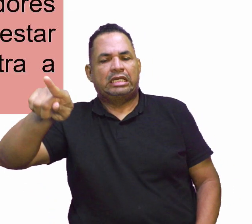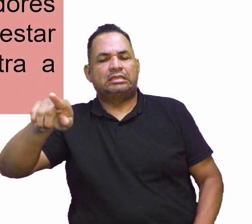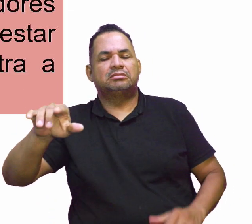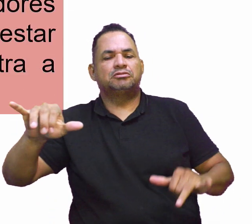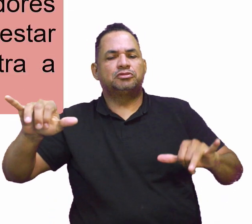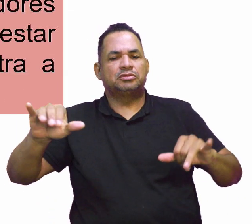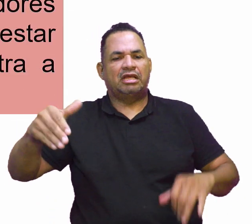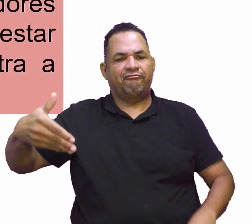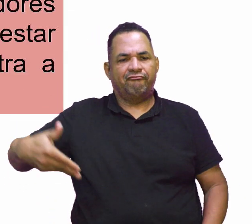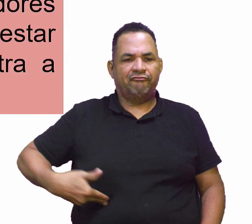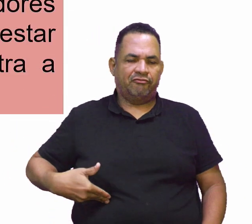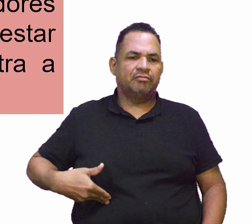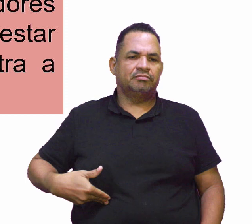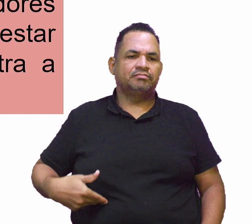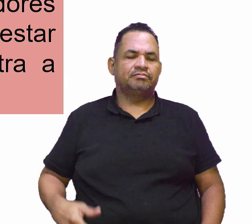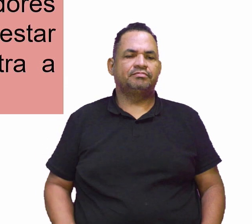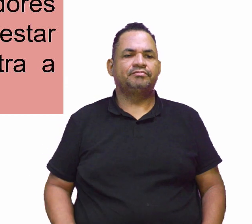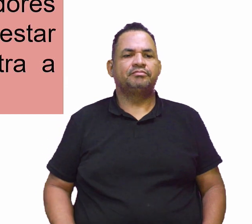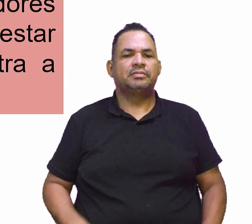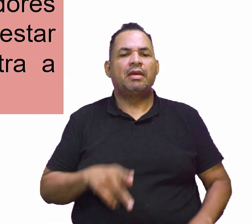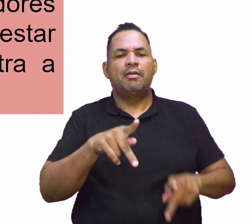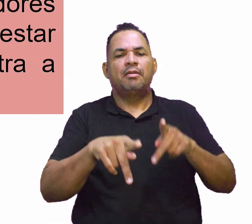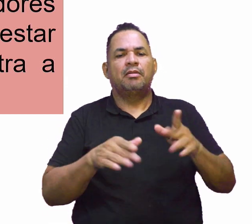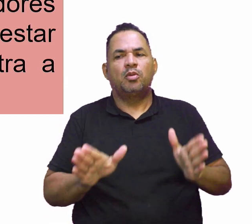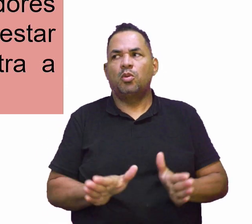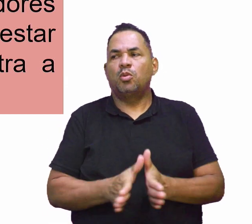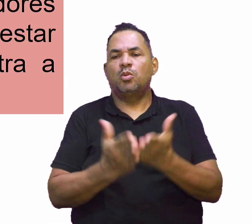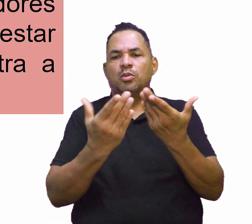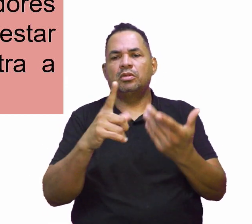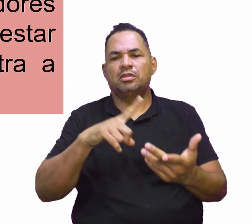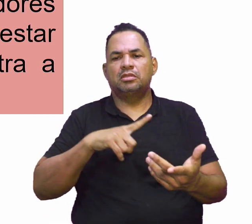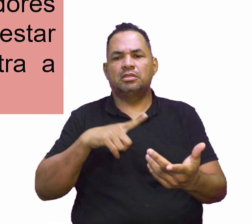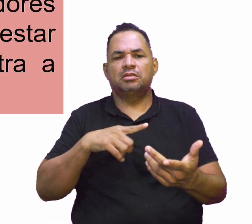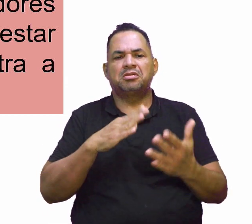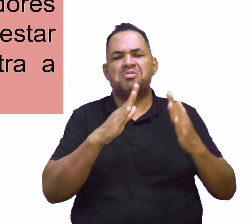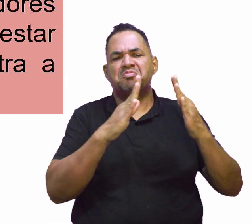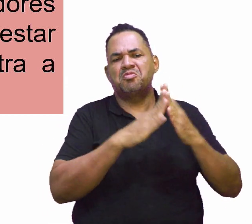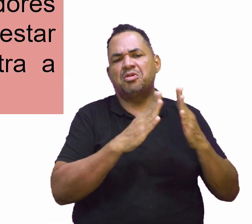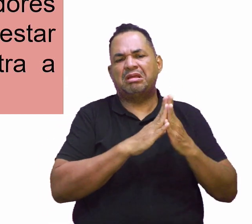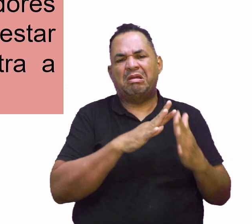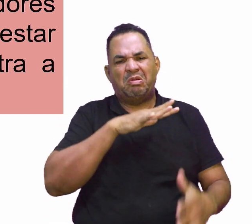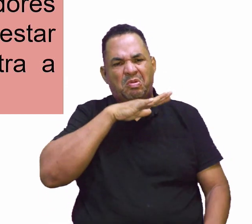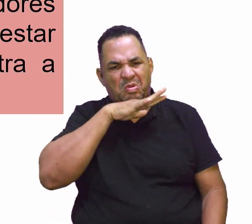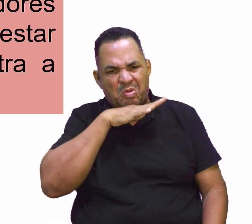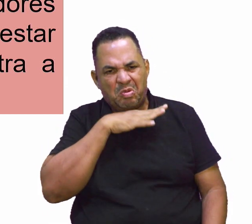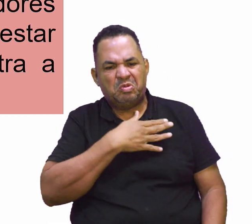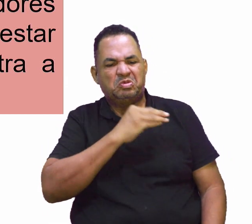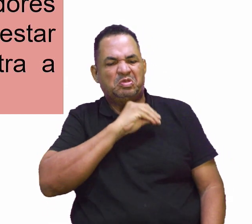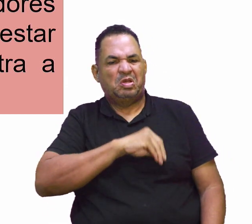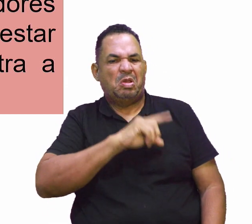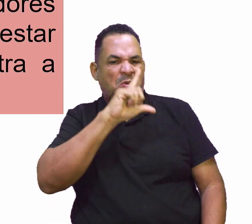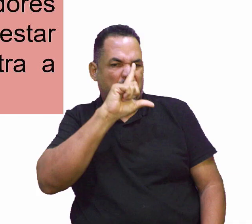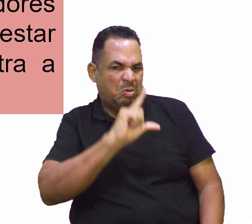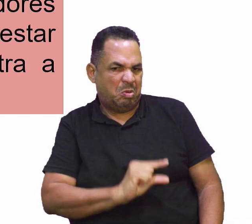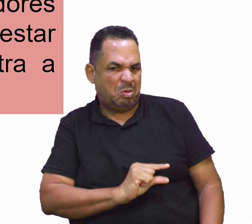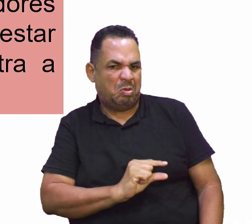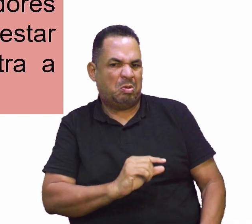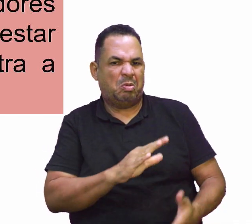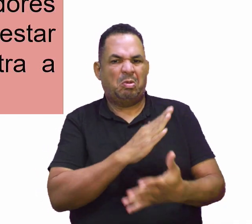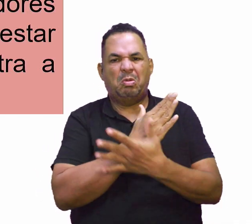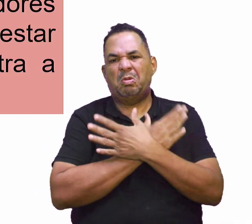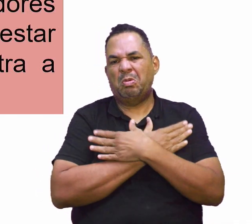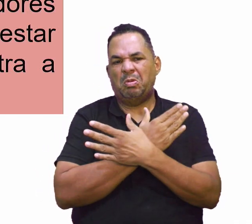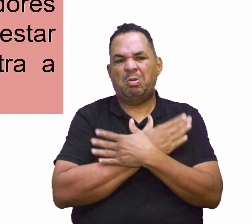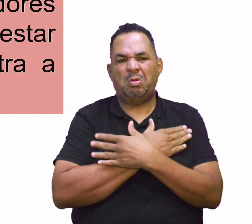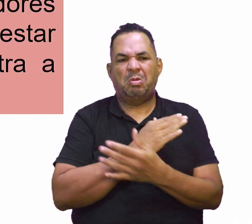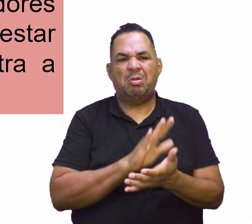A população pobre enfrentava moradias precárias, salários baixos, desemprego,